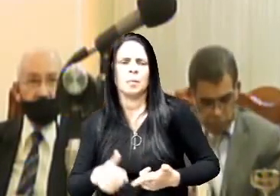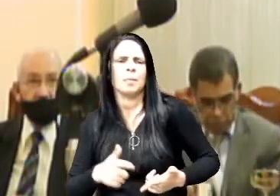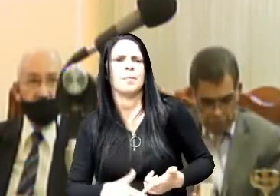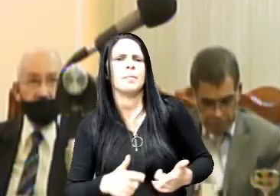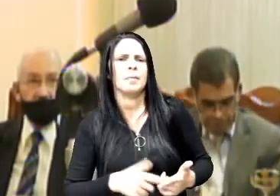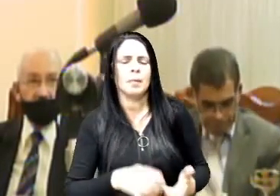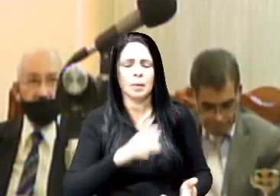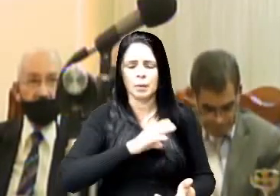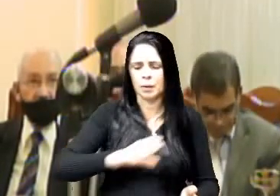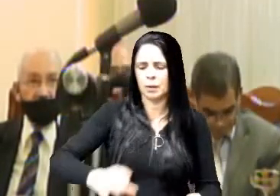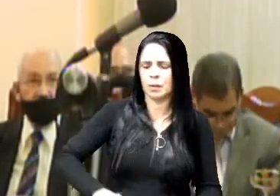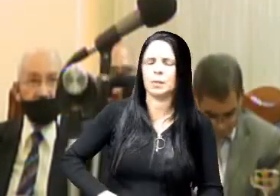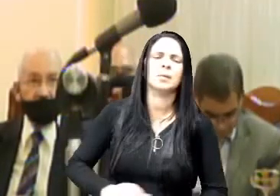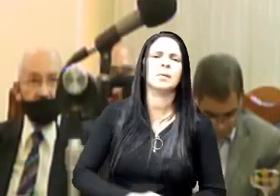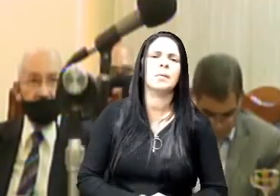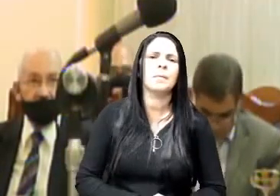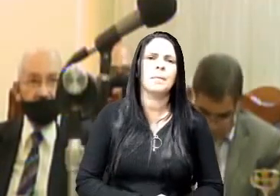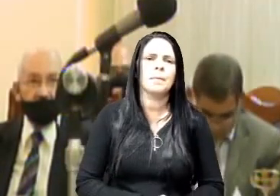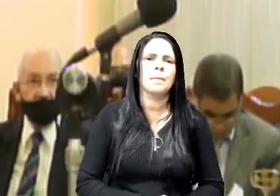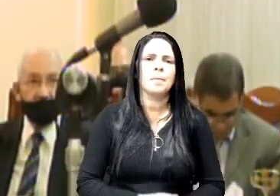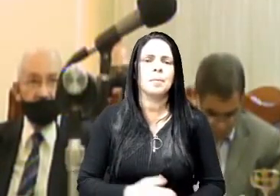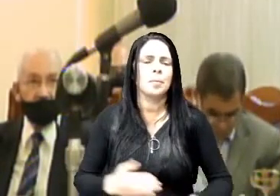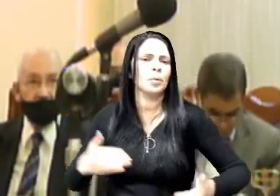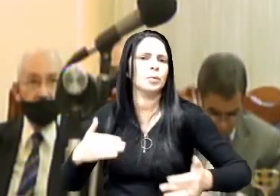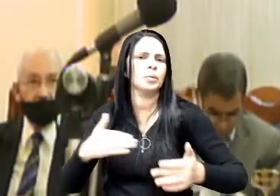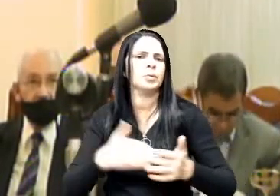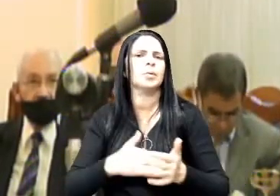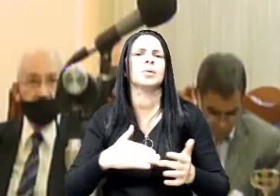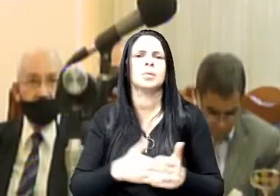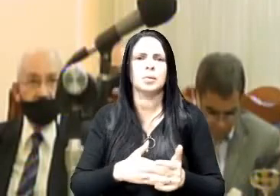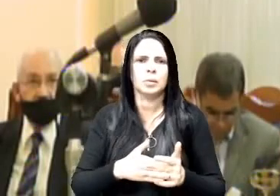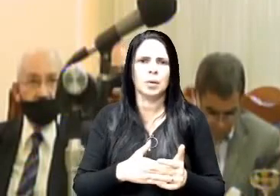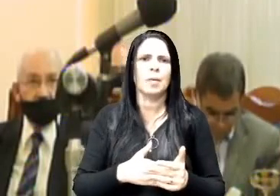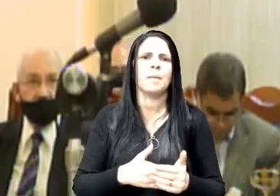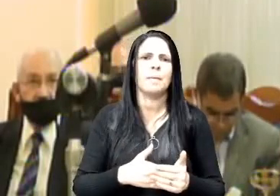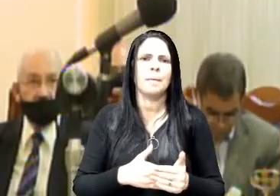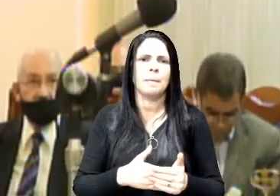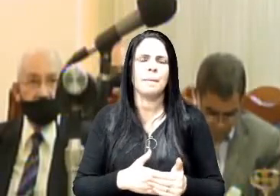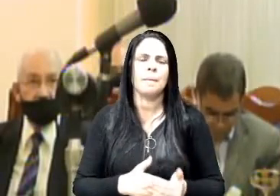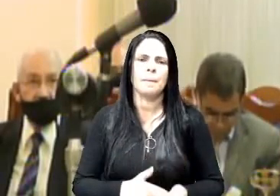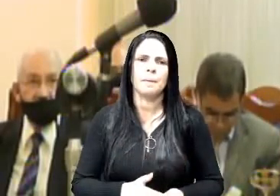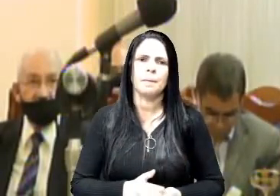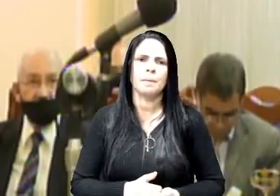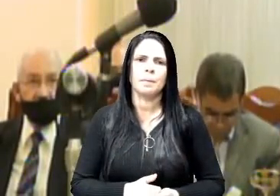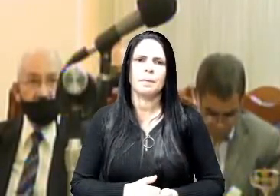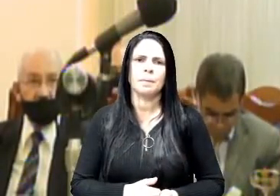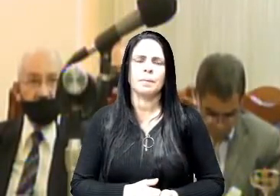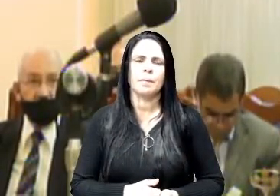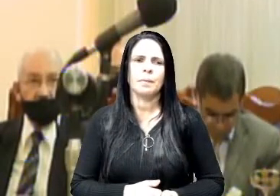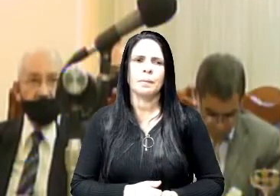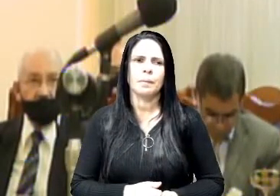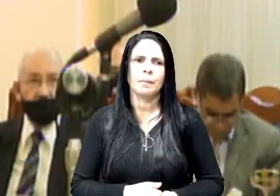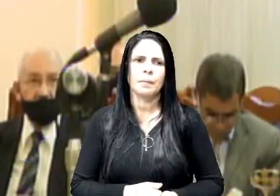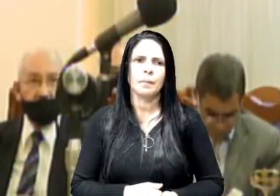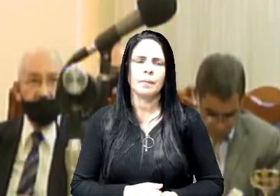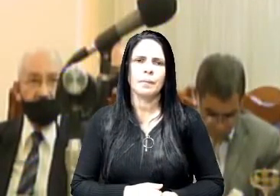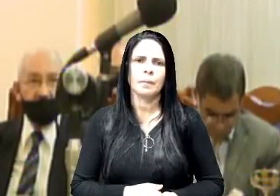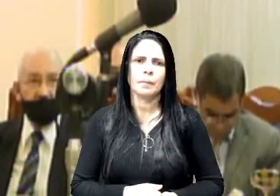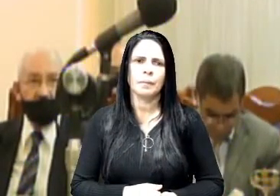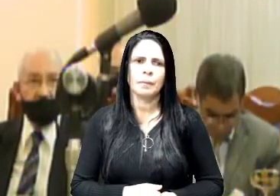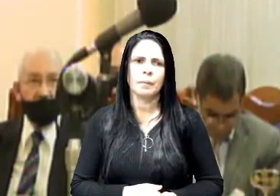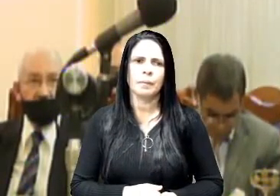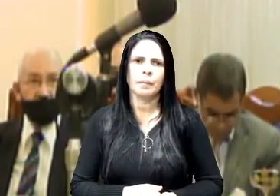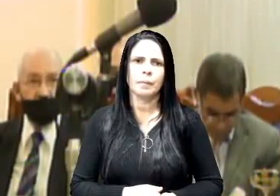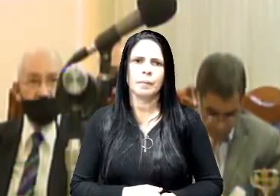manifestas por toda a guarda pretoriana e por todos